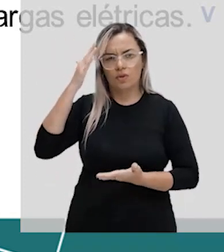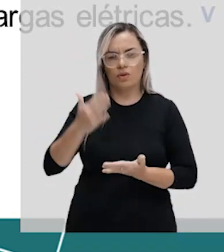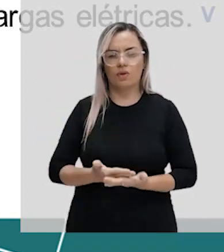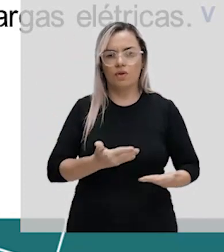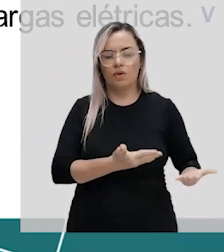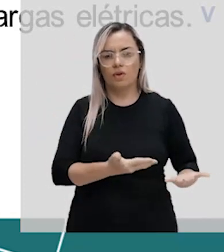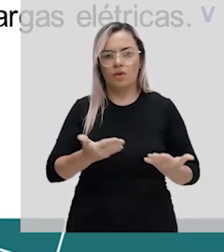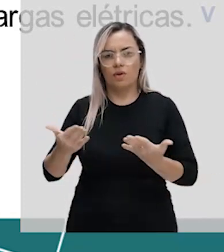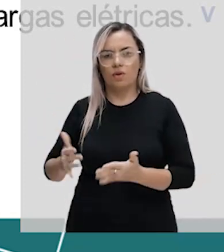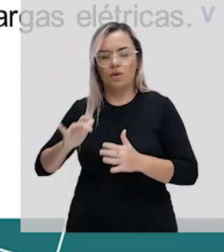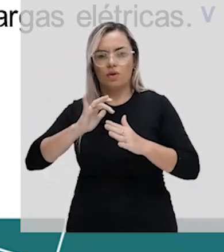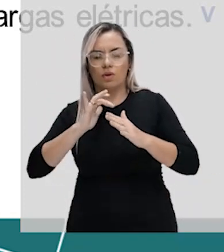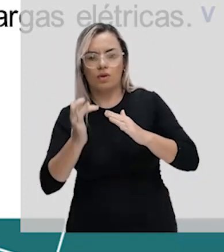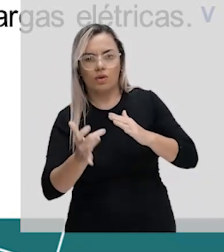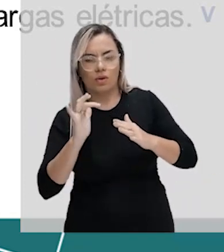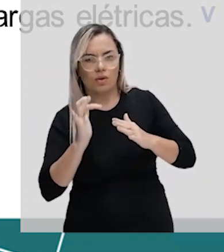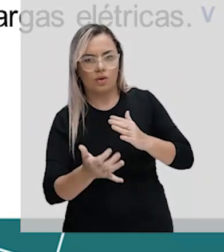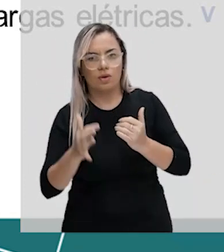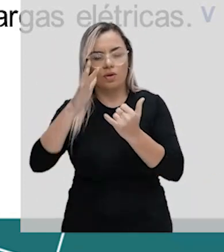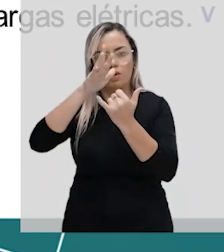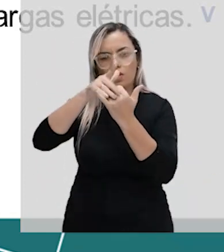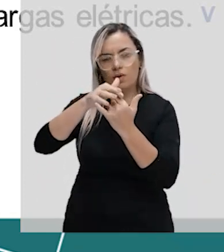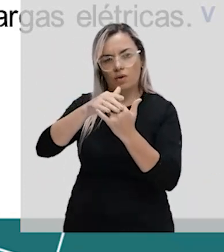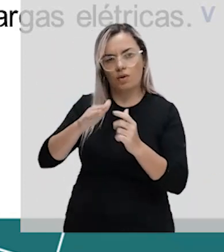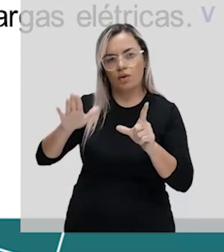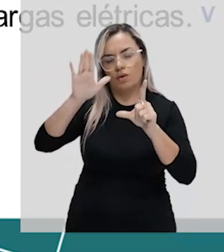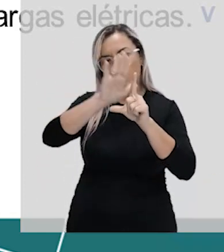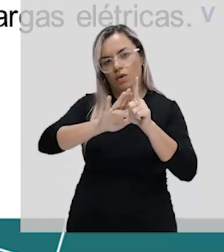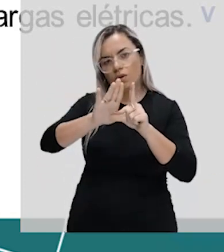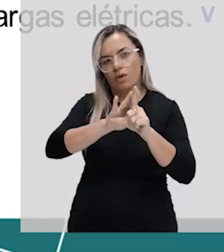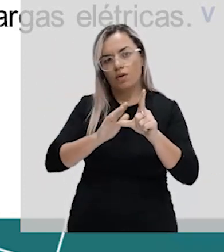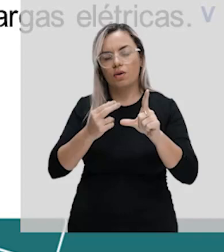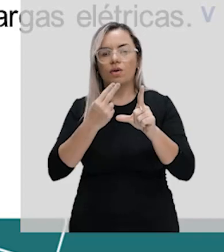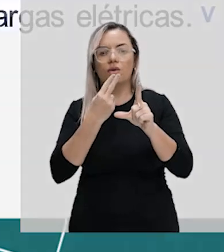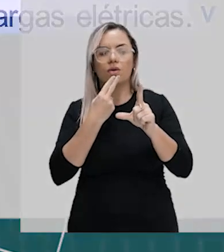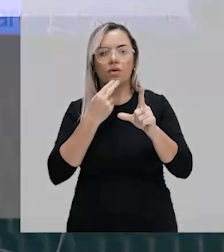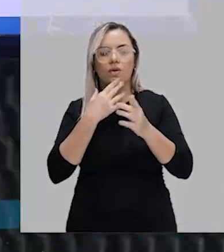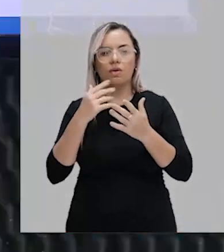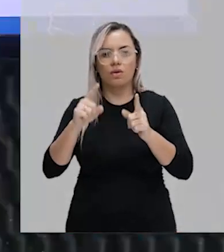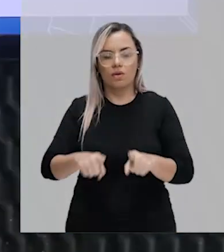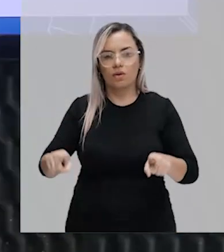seguir as nossas redes sociais. Nós estamos no YouTube, na plataforma Gonçalves Dias,